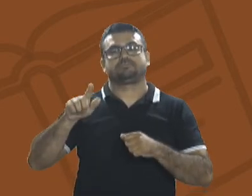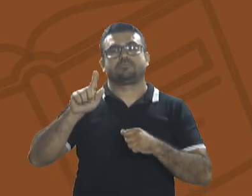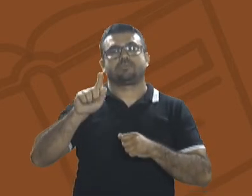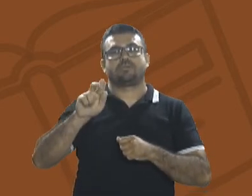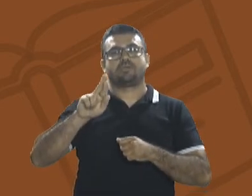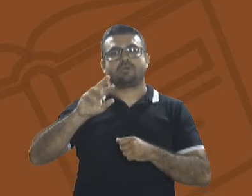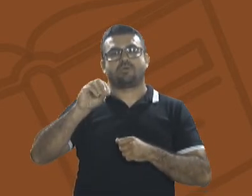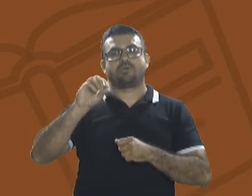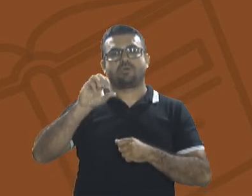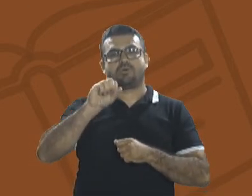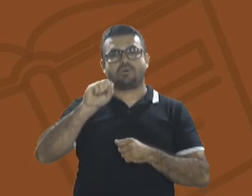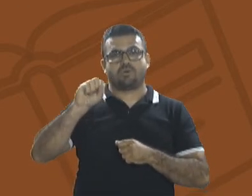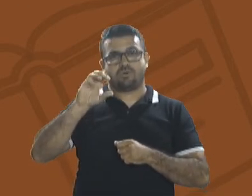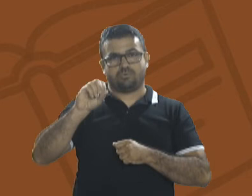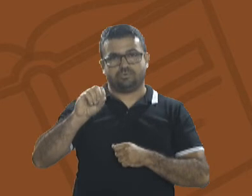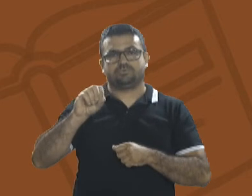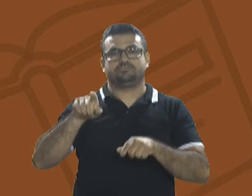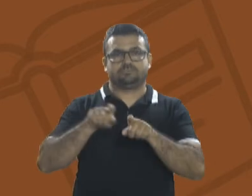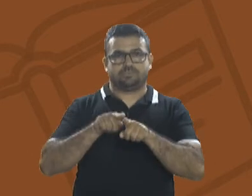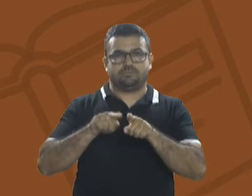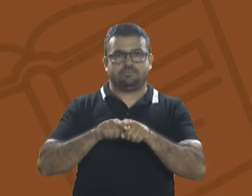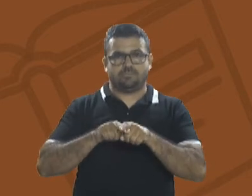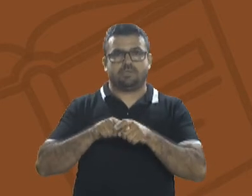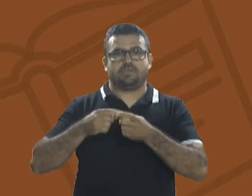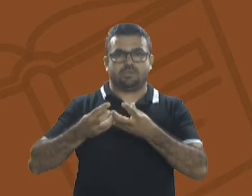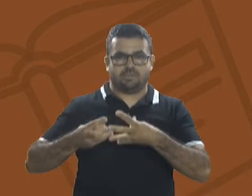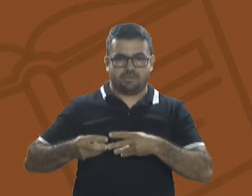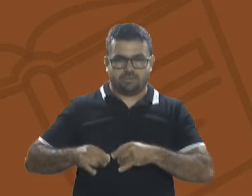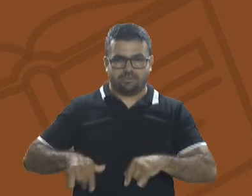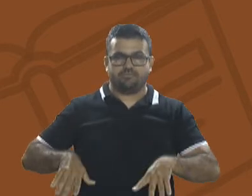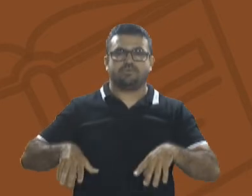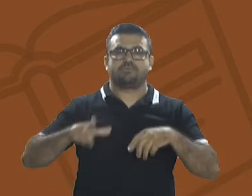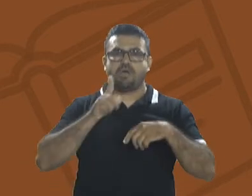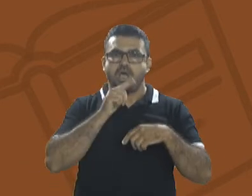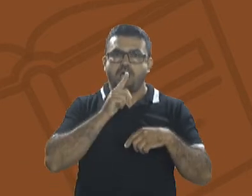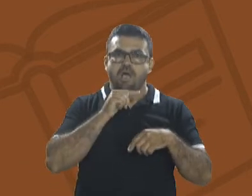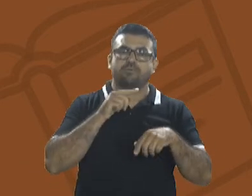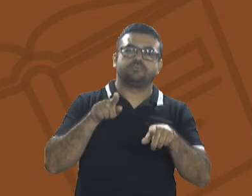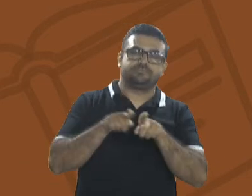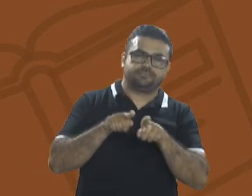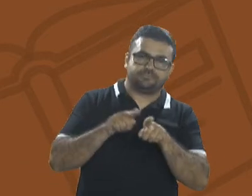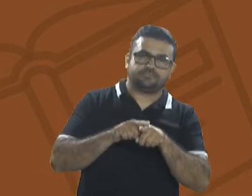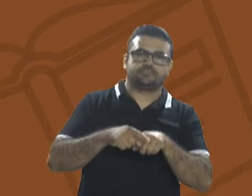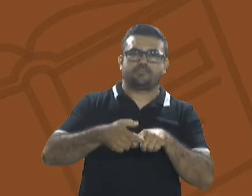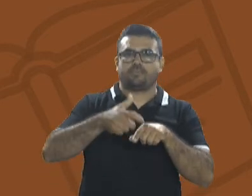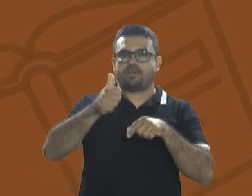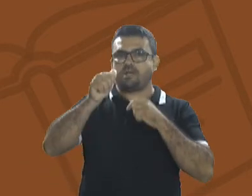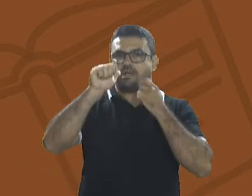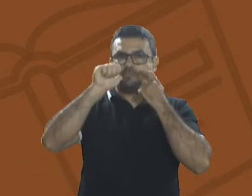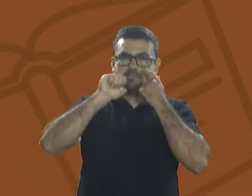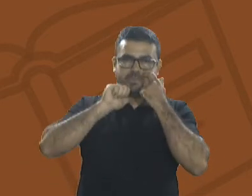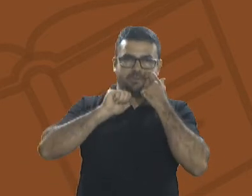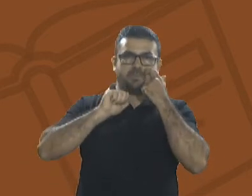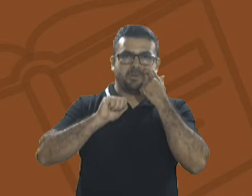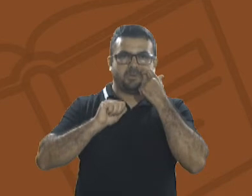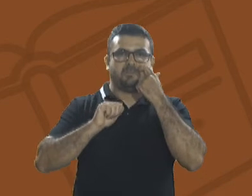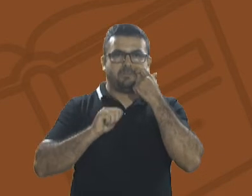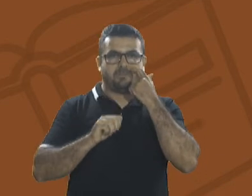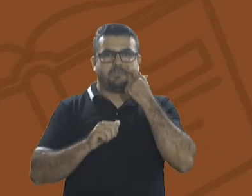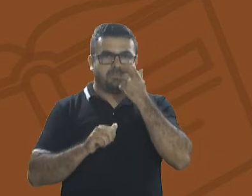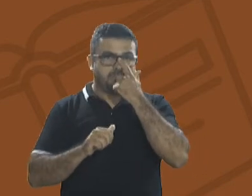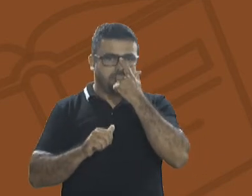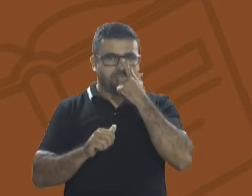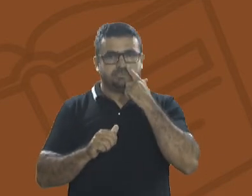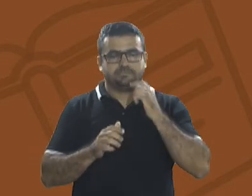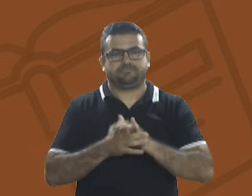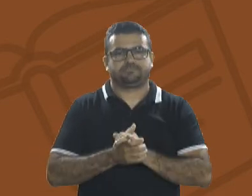intestino grosso, que também será absorvido a água que a gente bebe aí para matar a sede. E aí,